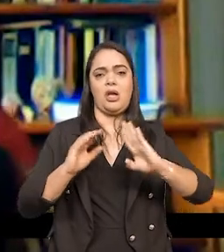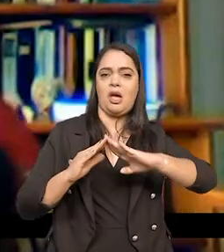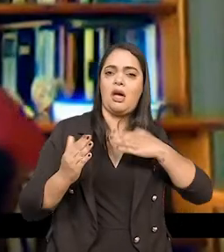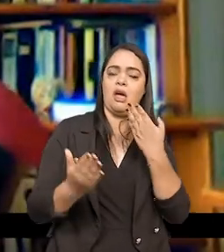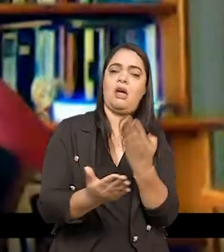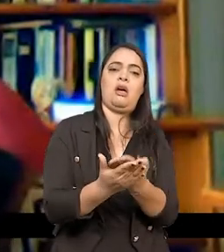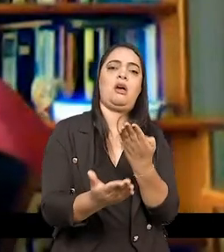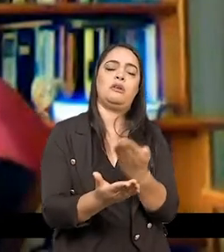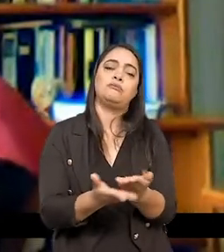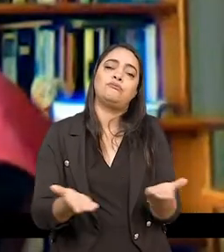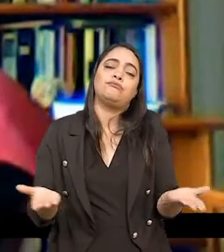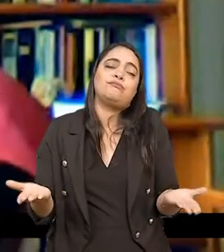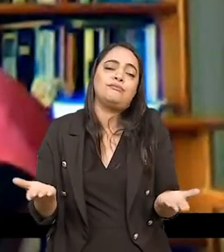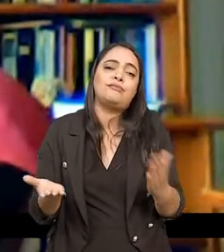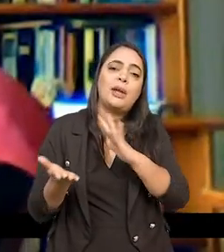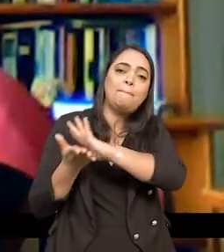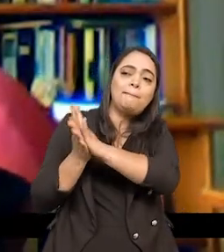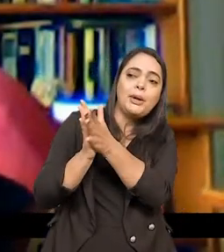seja menos